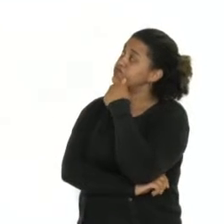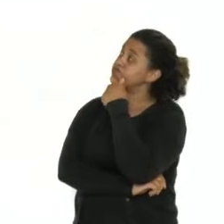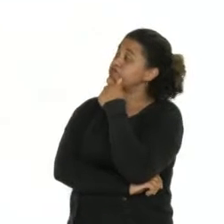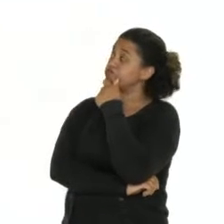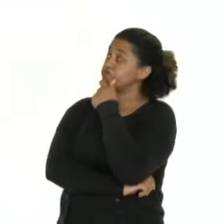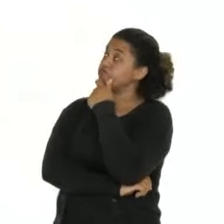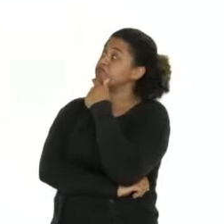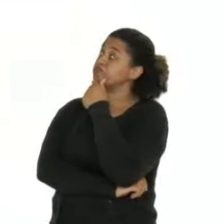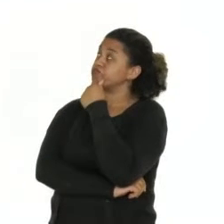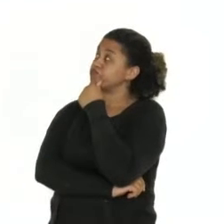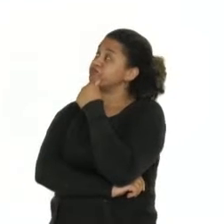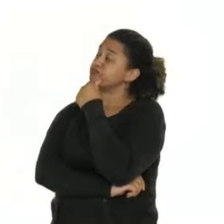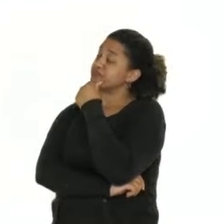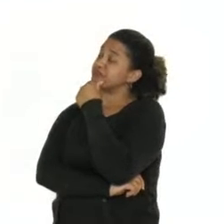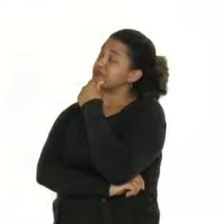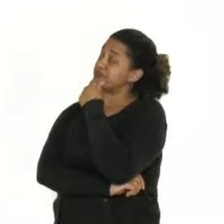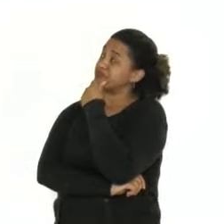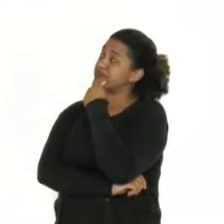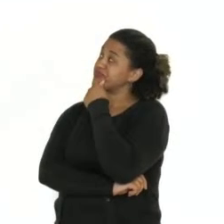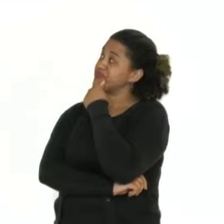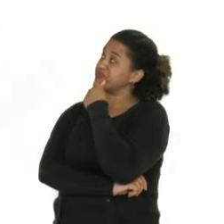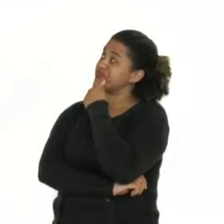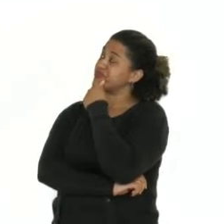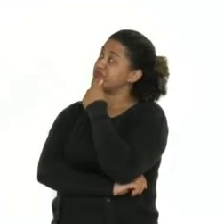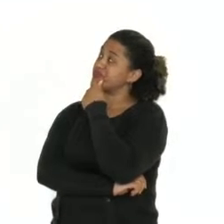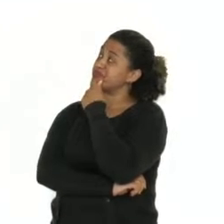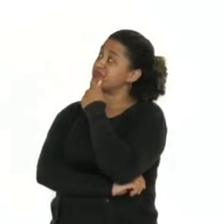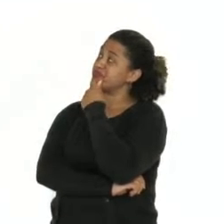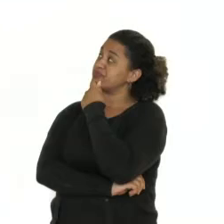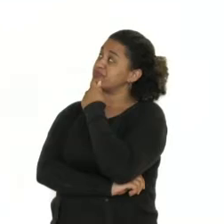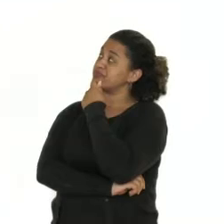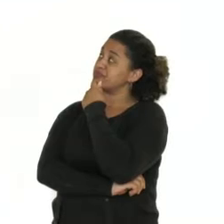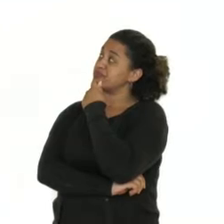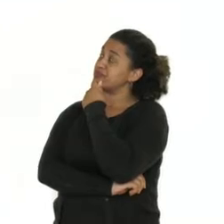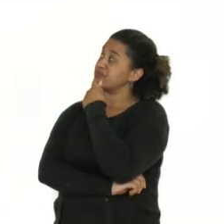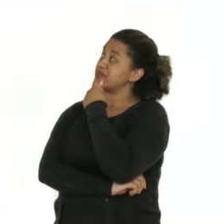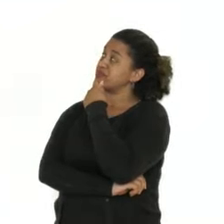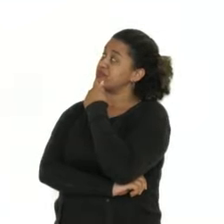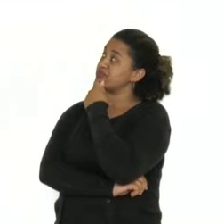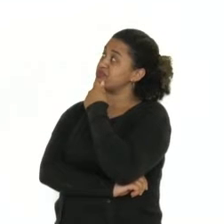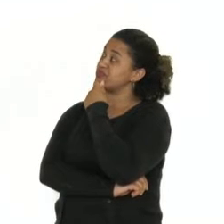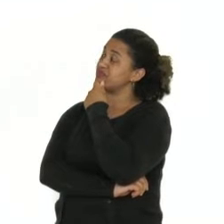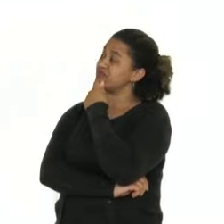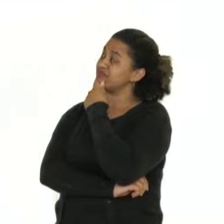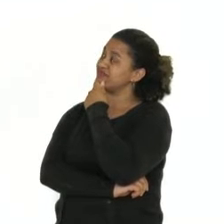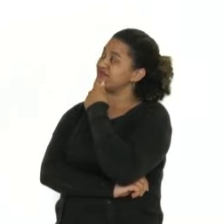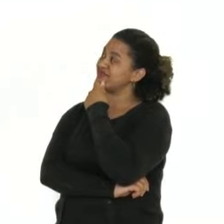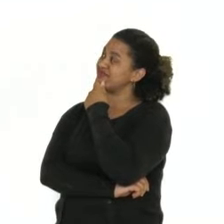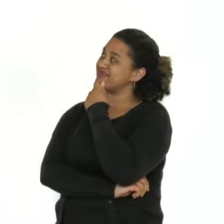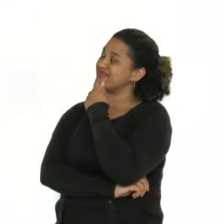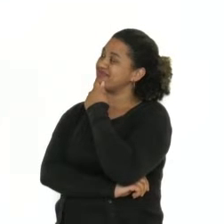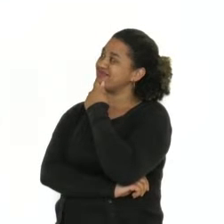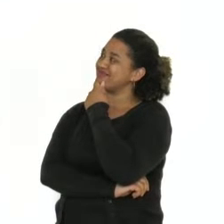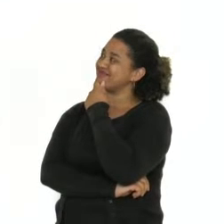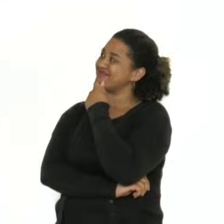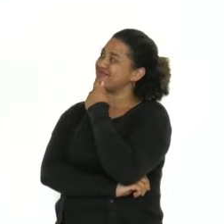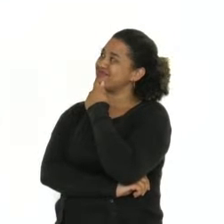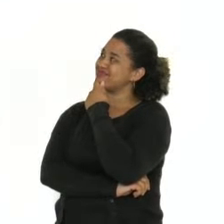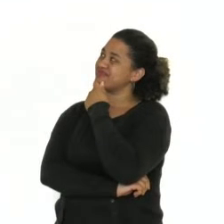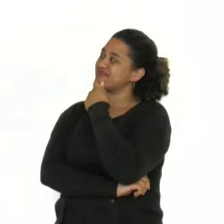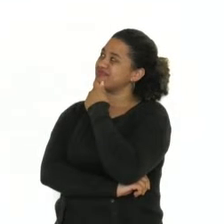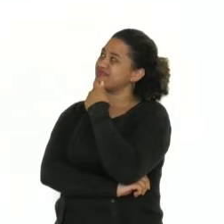do que escritora. Considerava os doces cristalizados de caju, abóbora, figo e